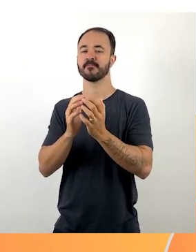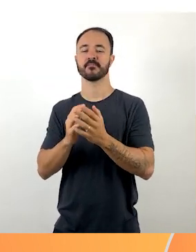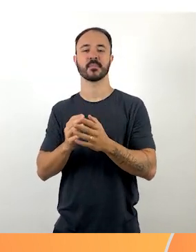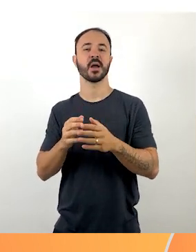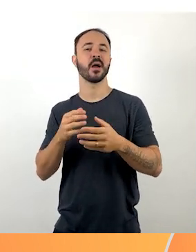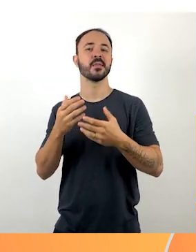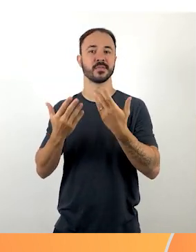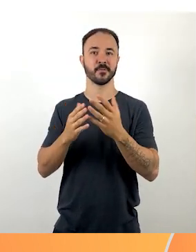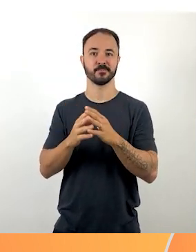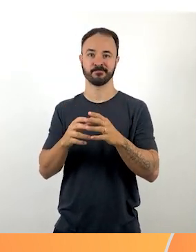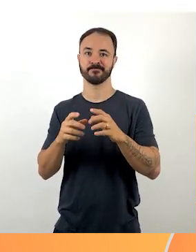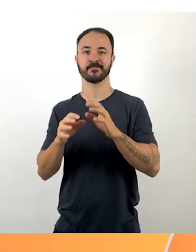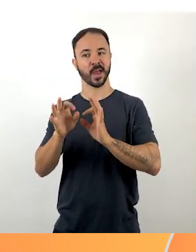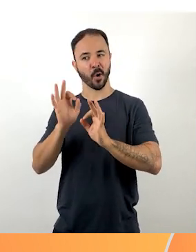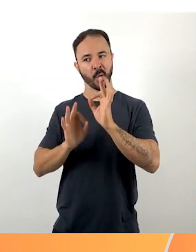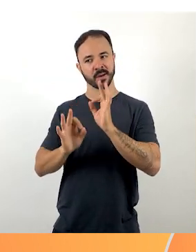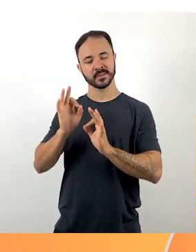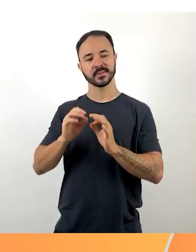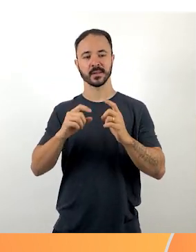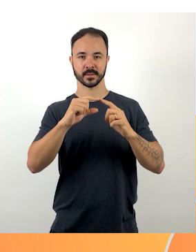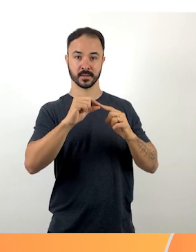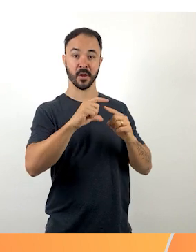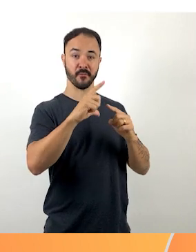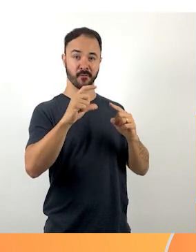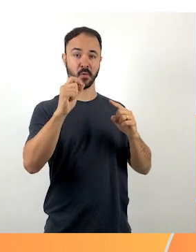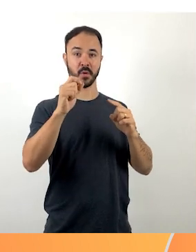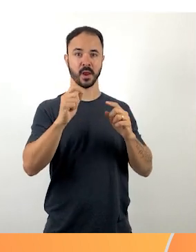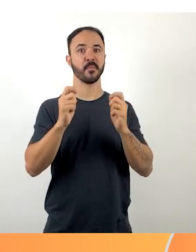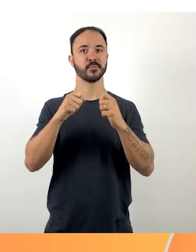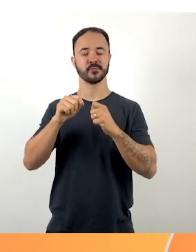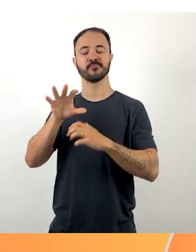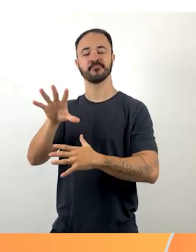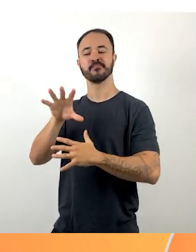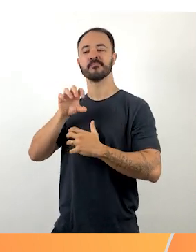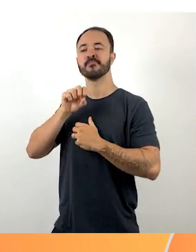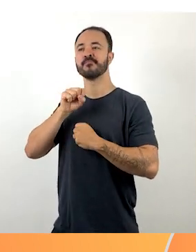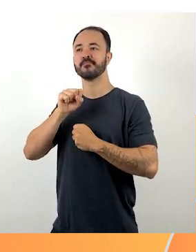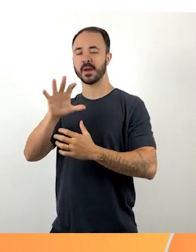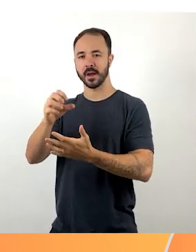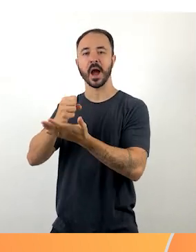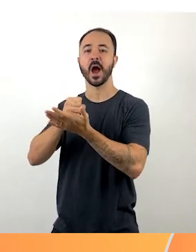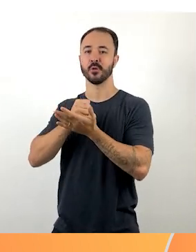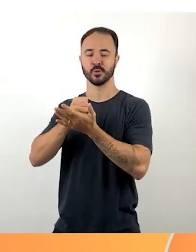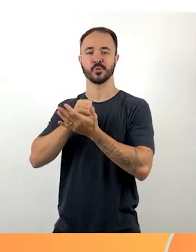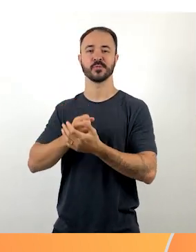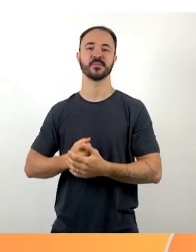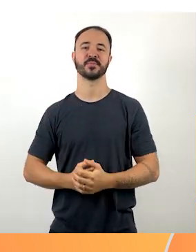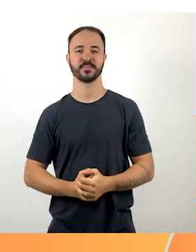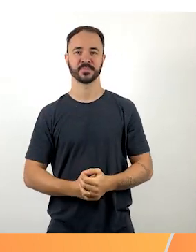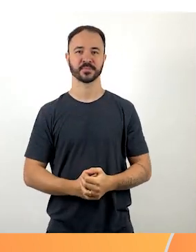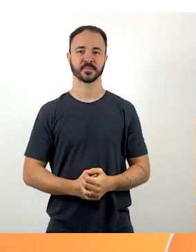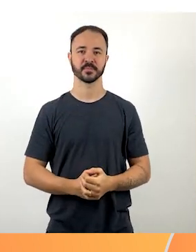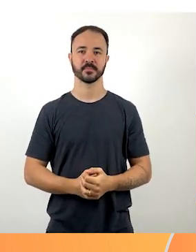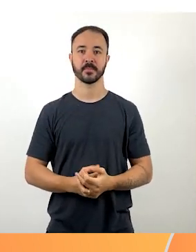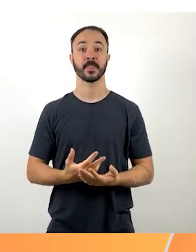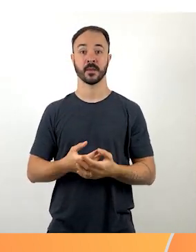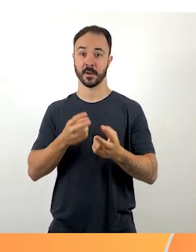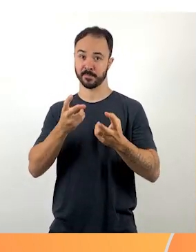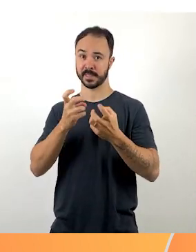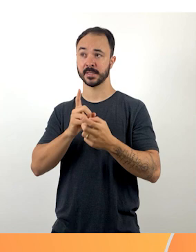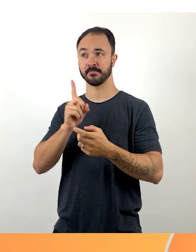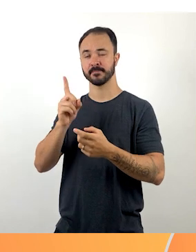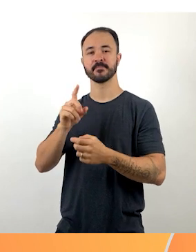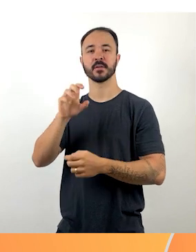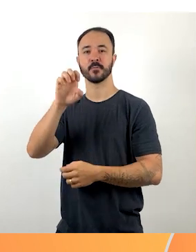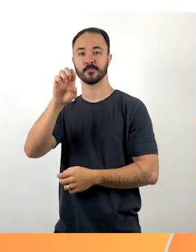na epiderme do vegetal, essenciais para o processo de troca gasosa. Observe ali, nós temos em alguma situação o estômato